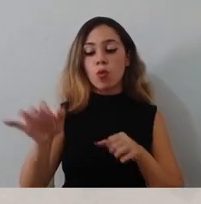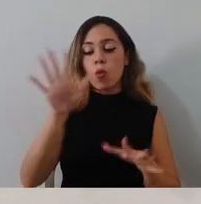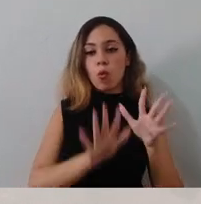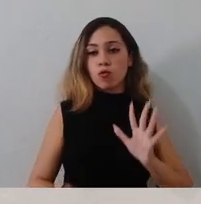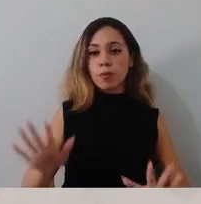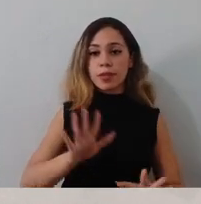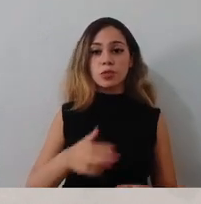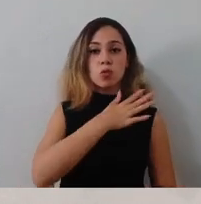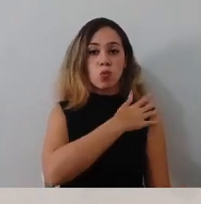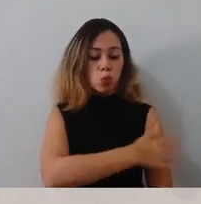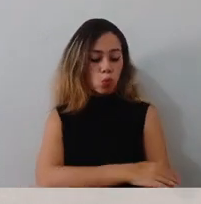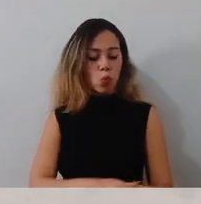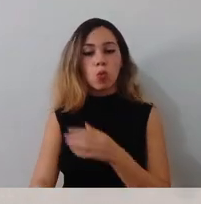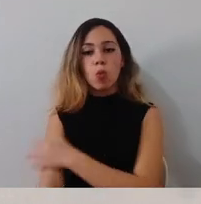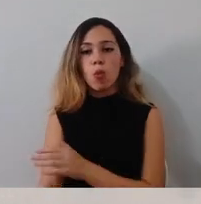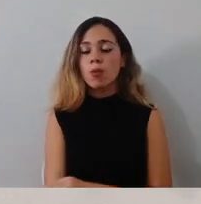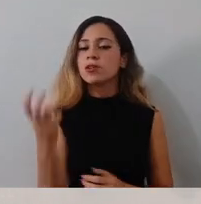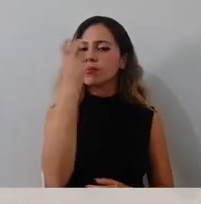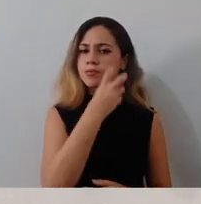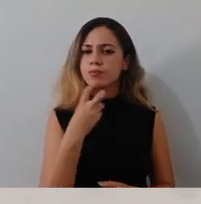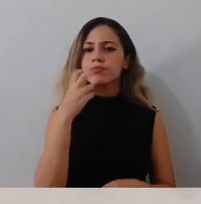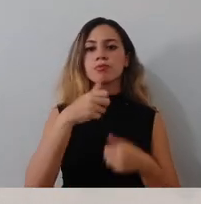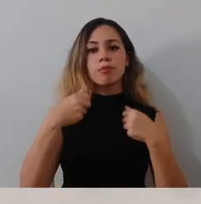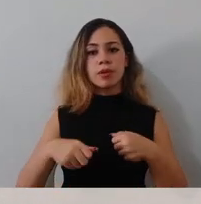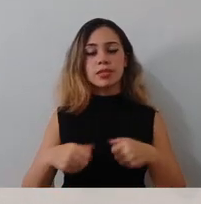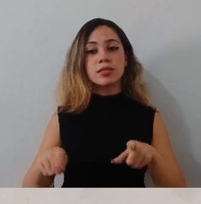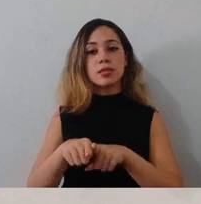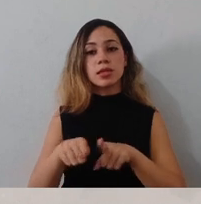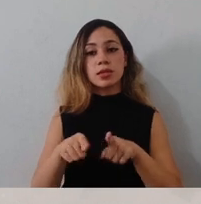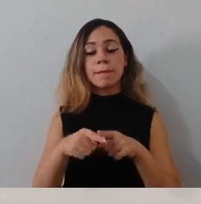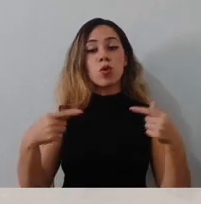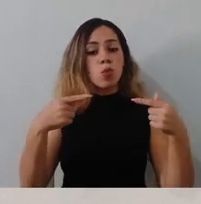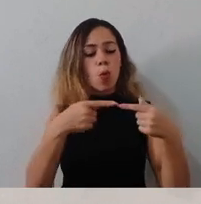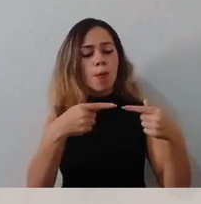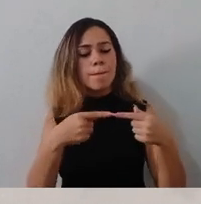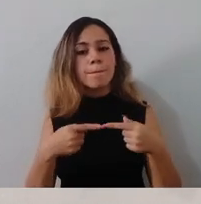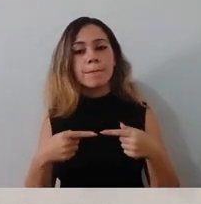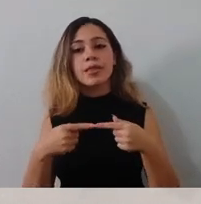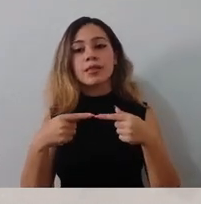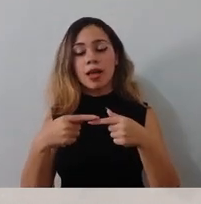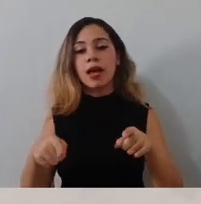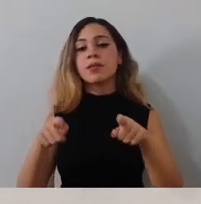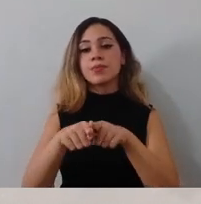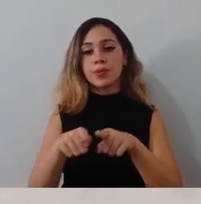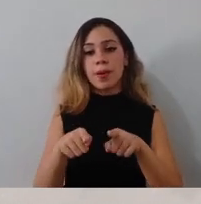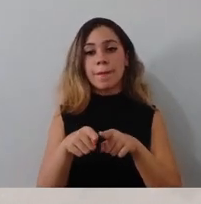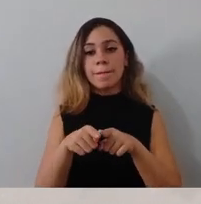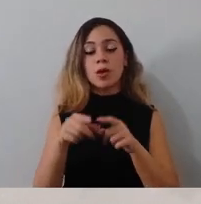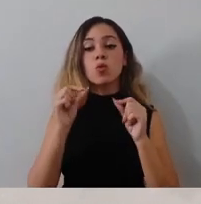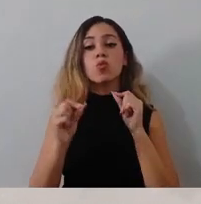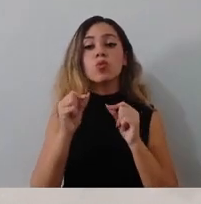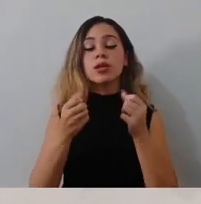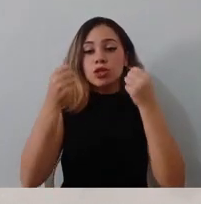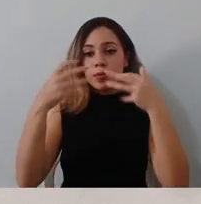questão de movimentação do corpo, as expressões que precisam combinar, condizer com